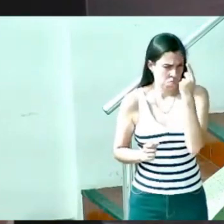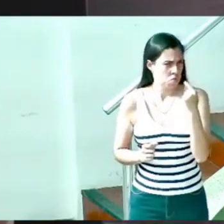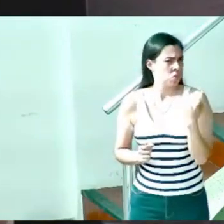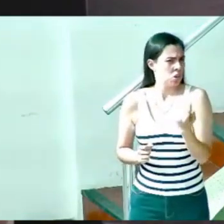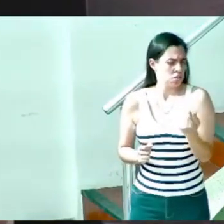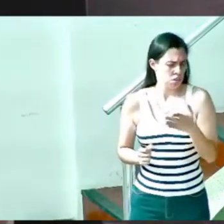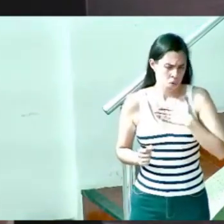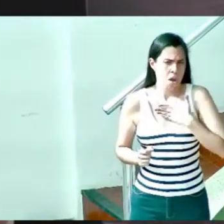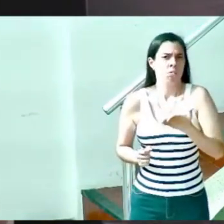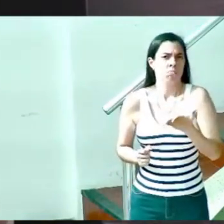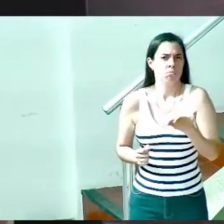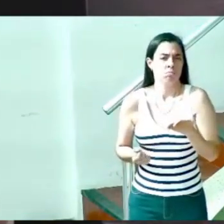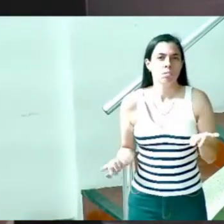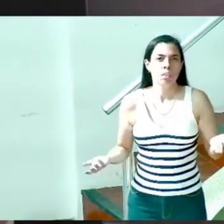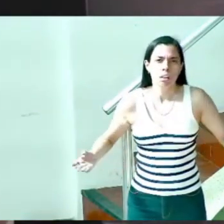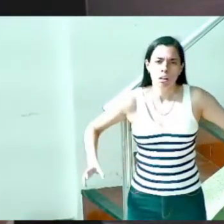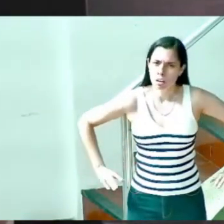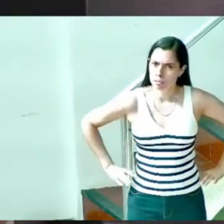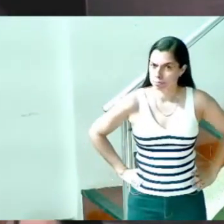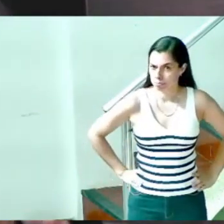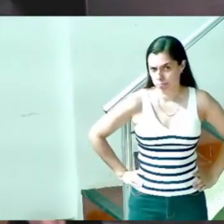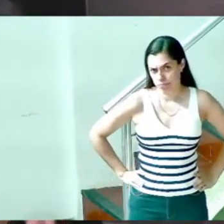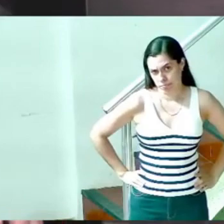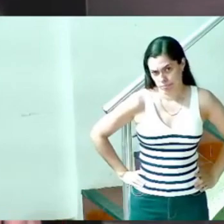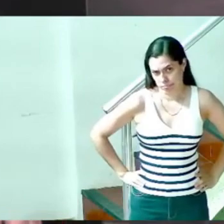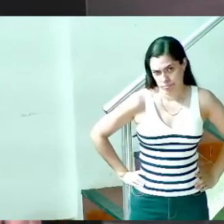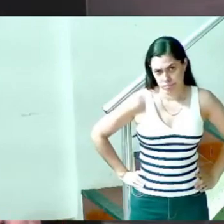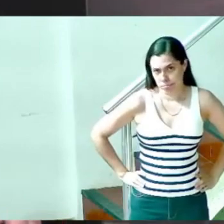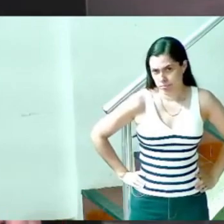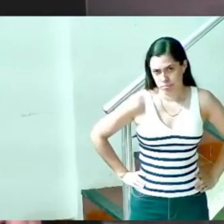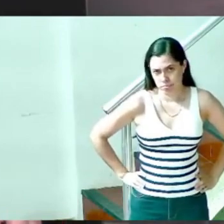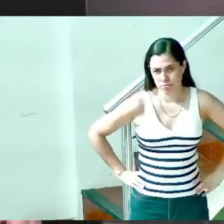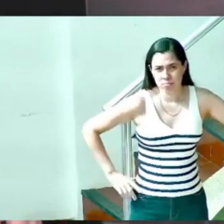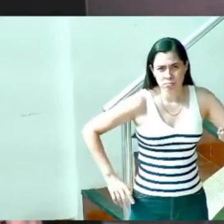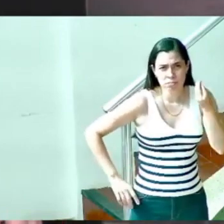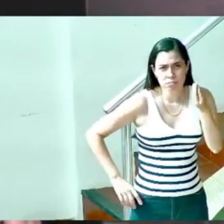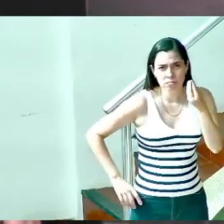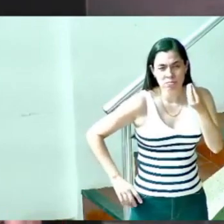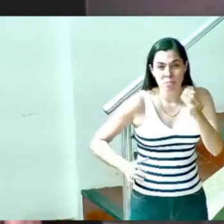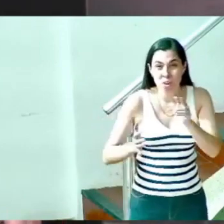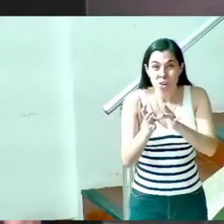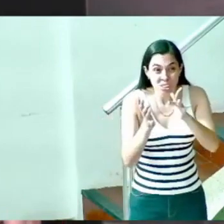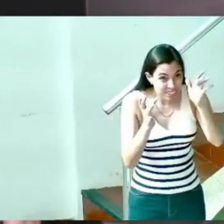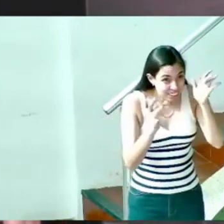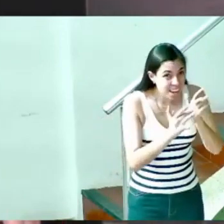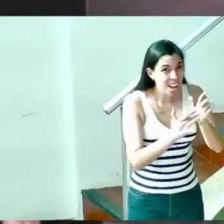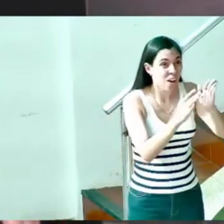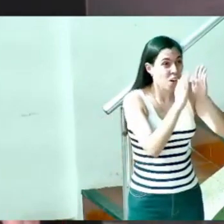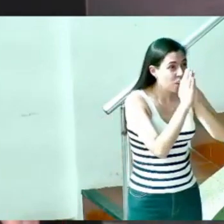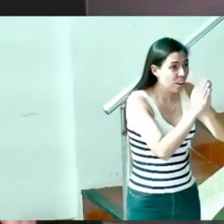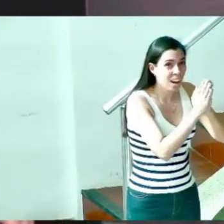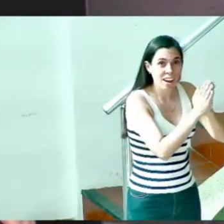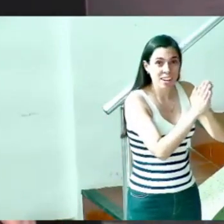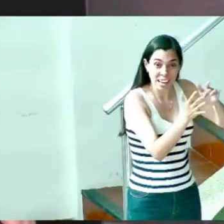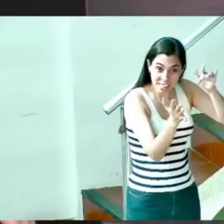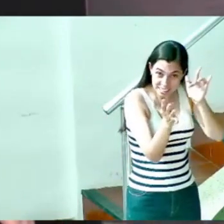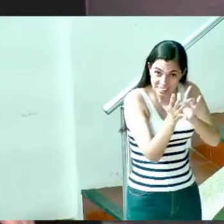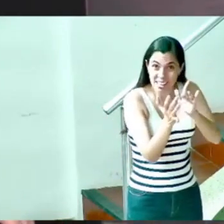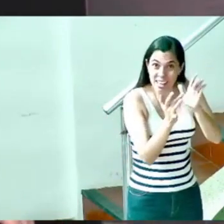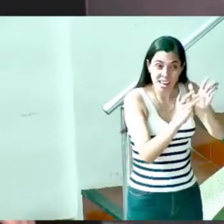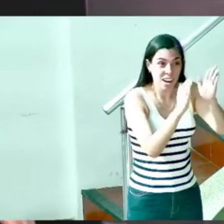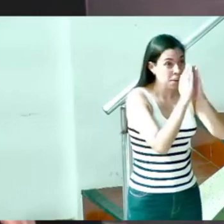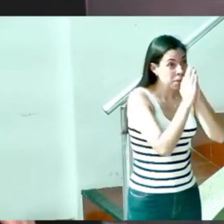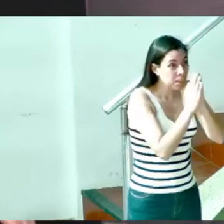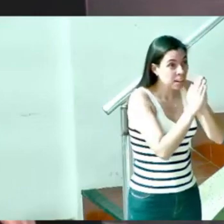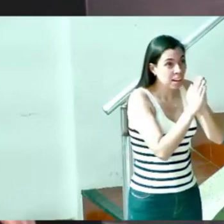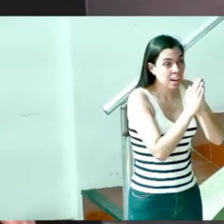Diferentemente de Cristo, o Filho de Deus, que vivia na dependência do Pai, e tudo o que ele fez, o fez no